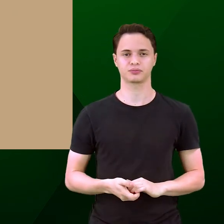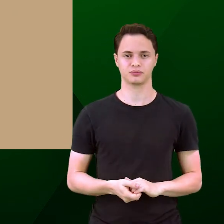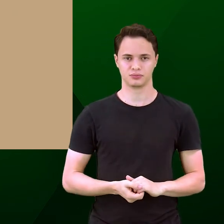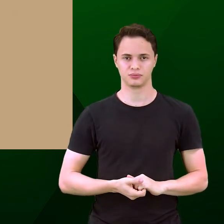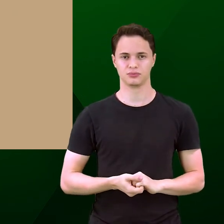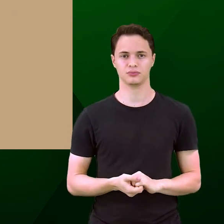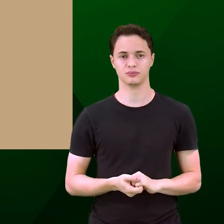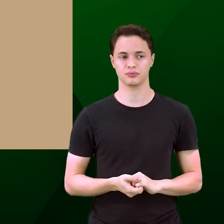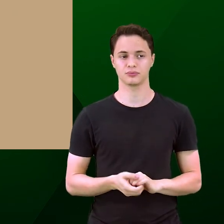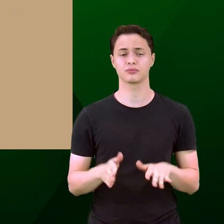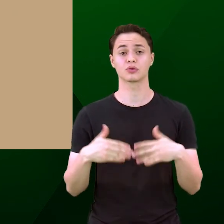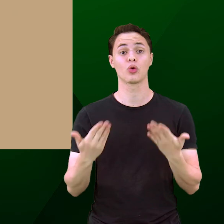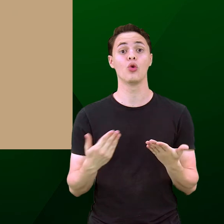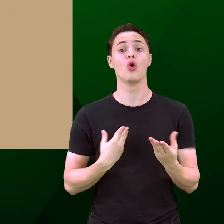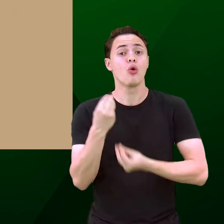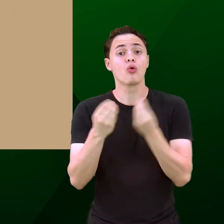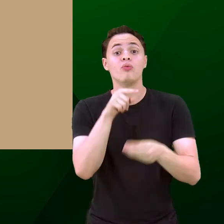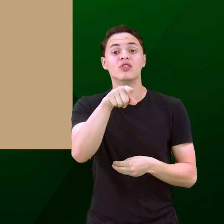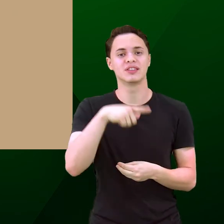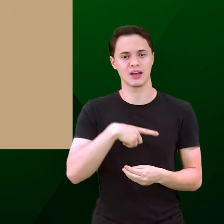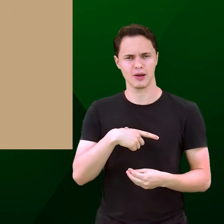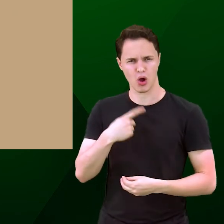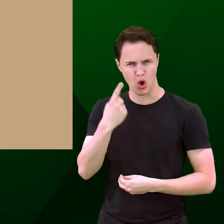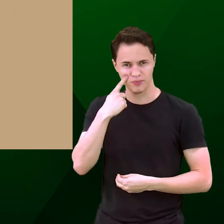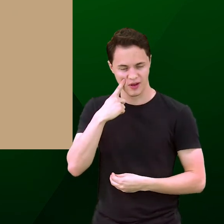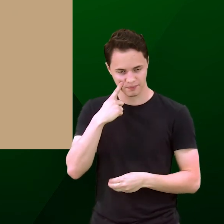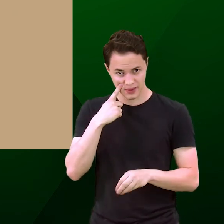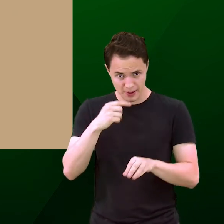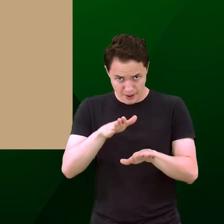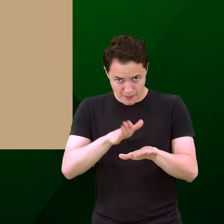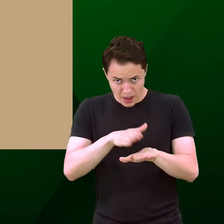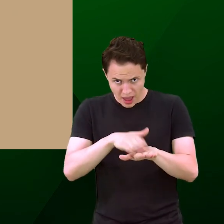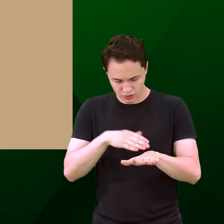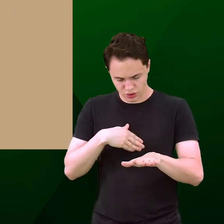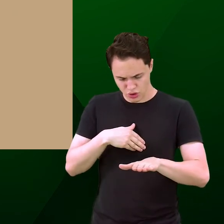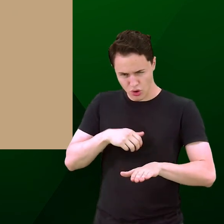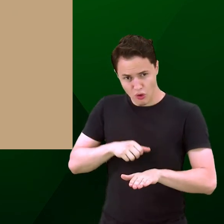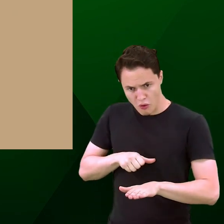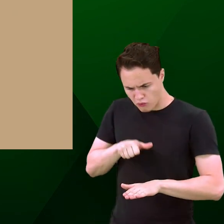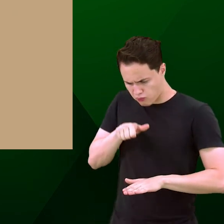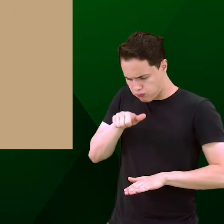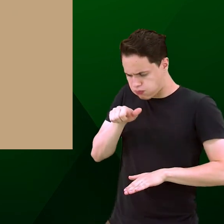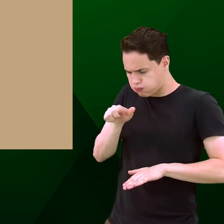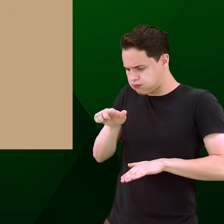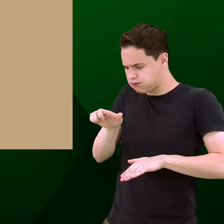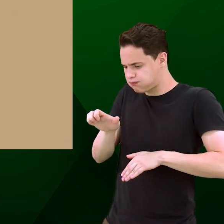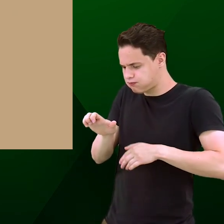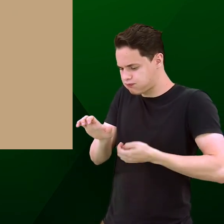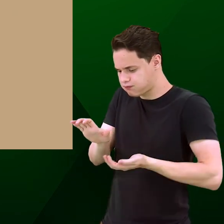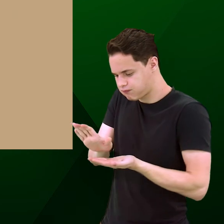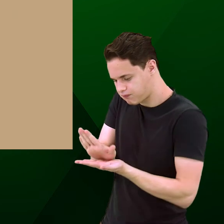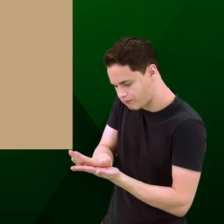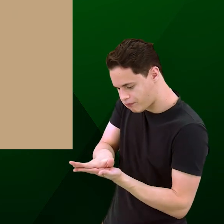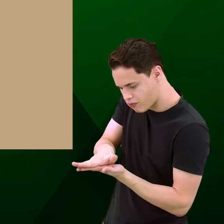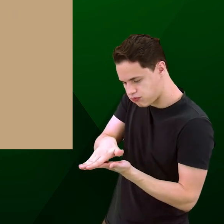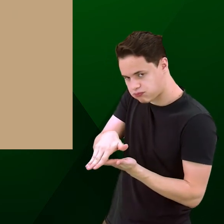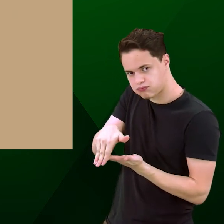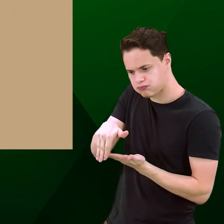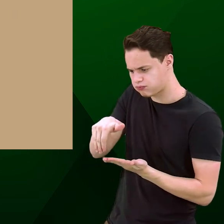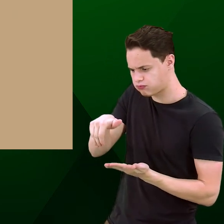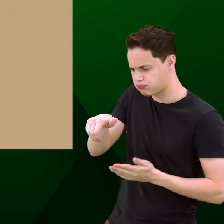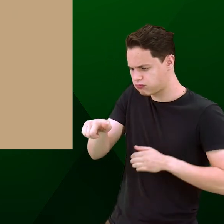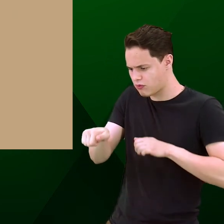a parte técnica, tá? Que a gente precisa estar observando, para a gente não incorrer em perdas